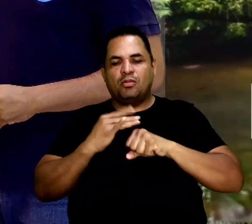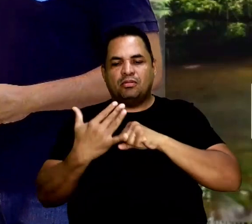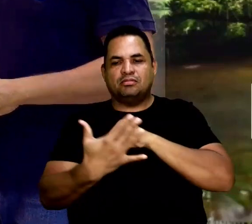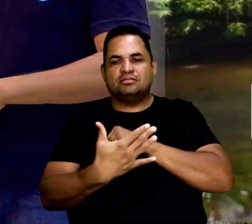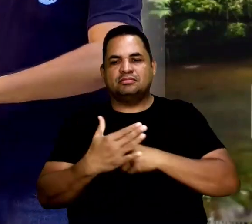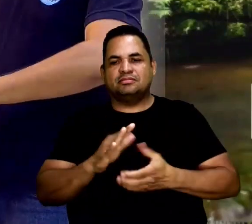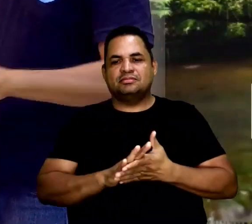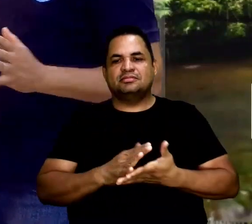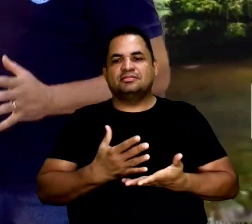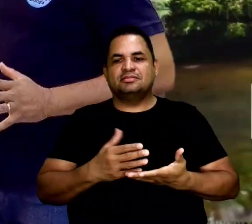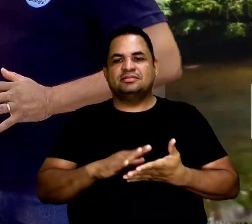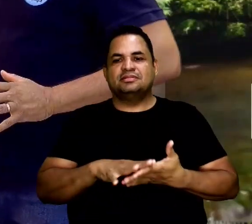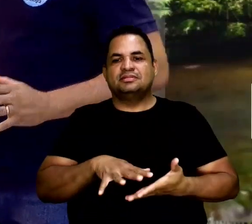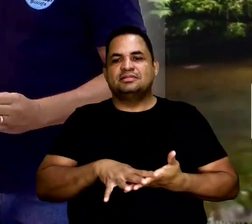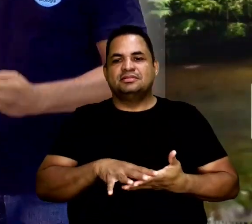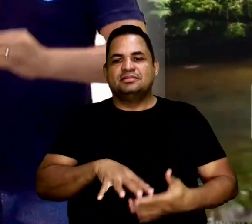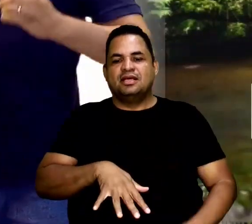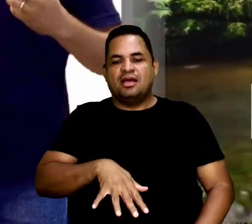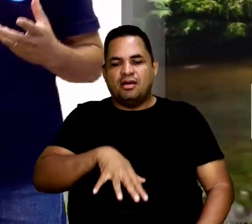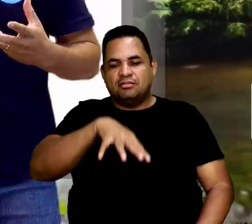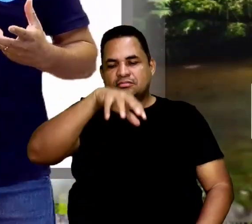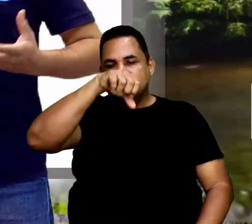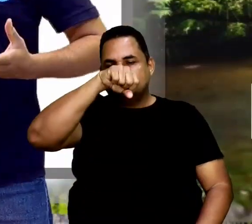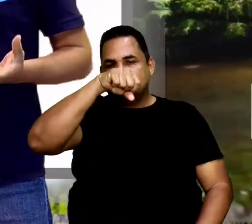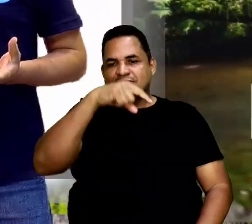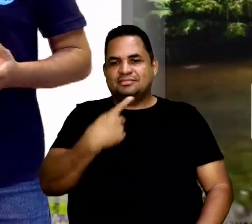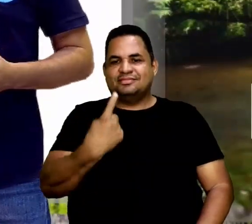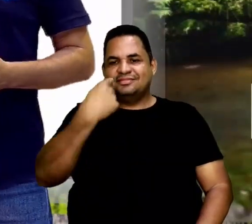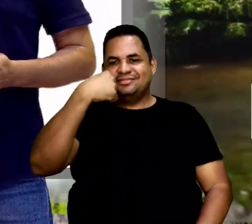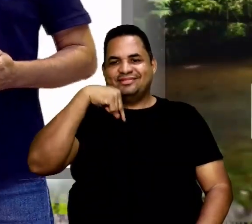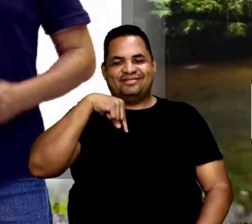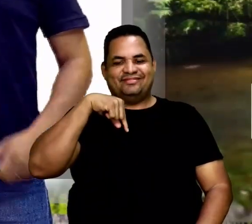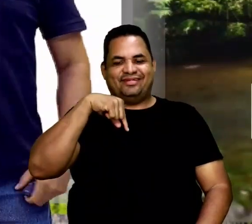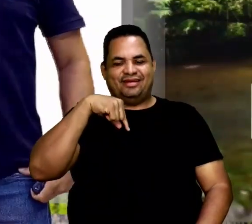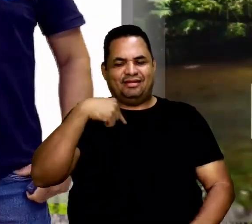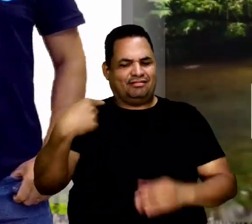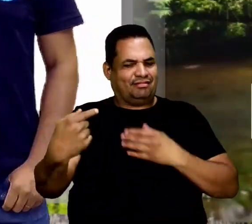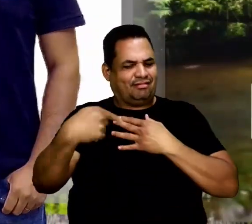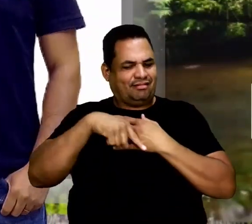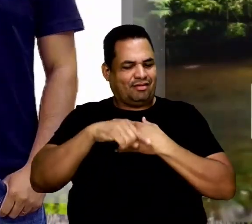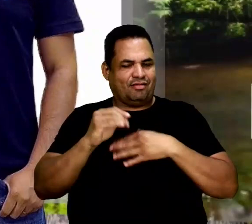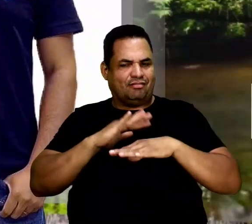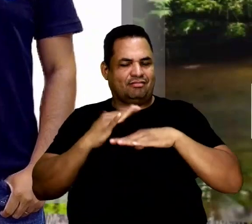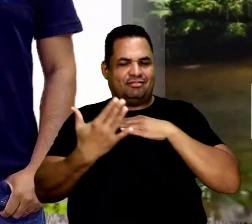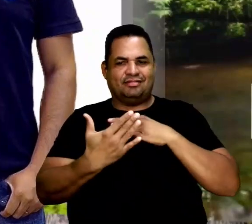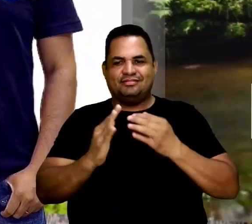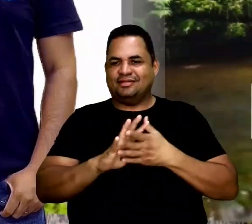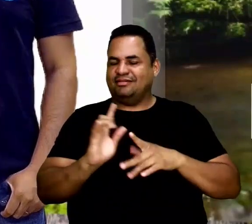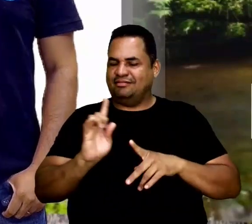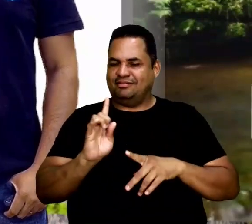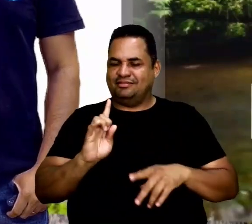com máscara, mas se eu respirar pelo nariz, o Covid não vai me afetar? Não tem nada a ver, né?